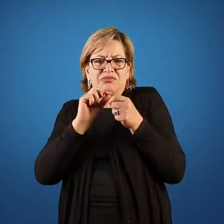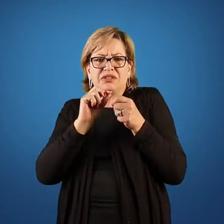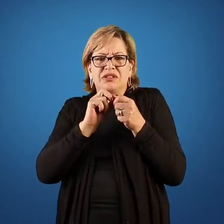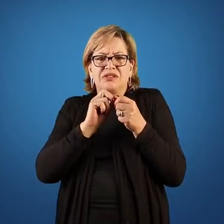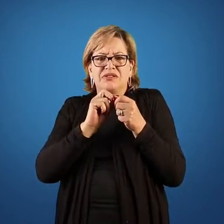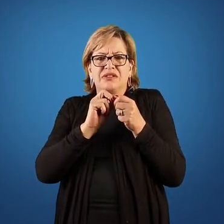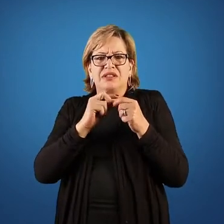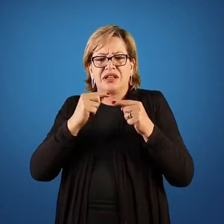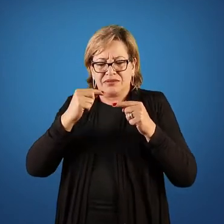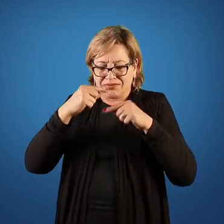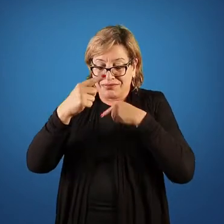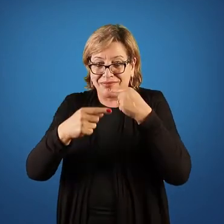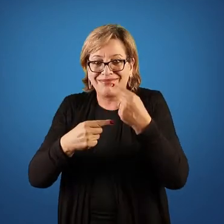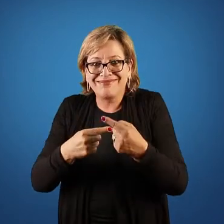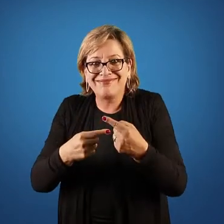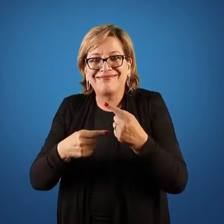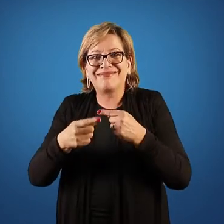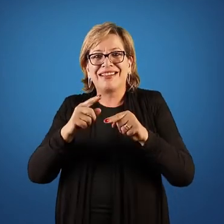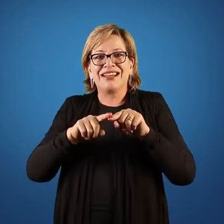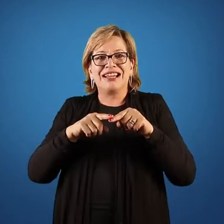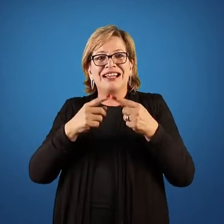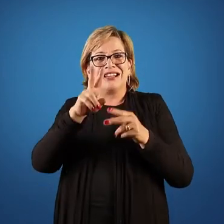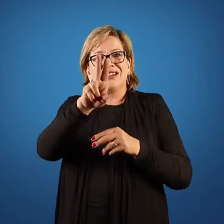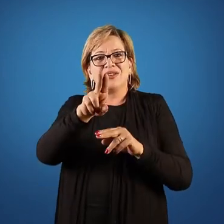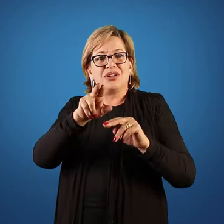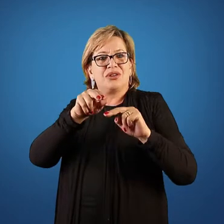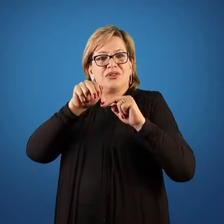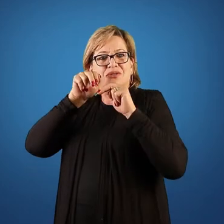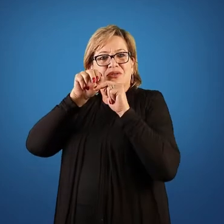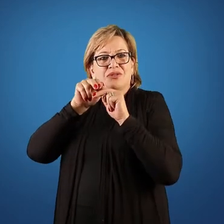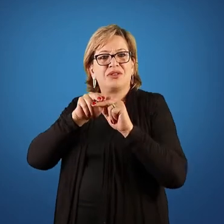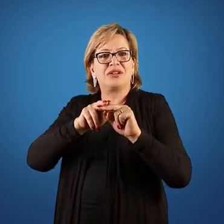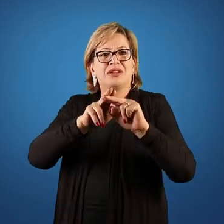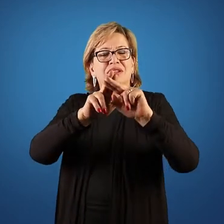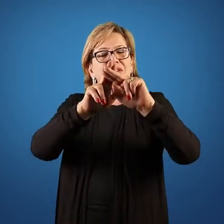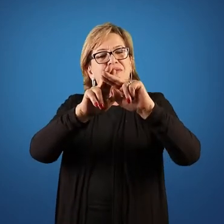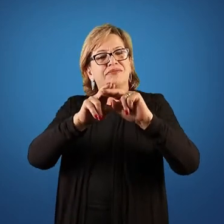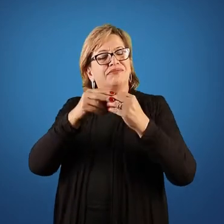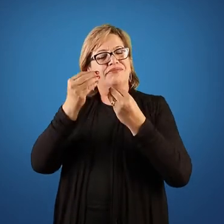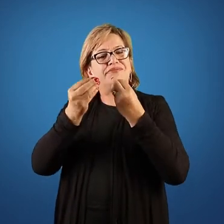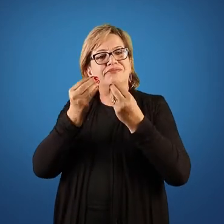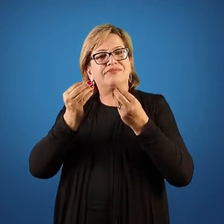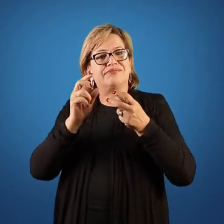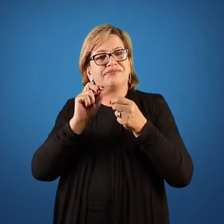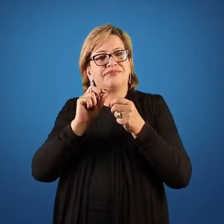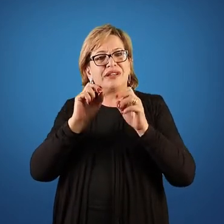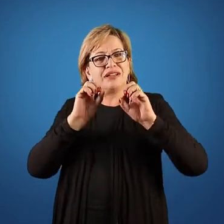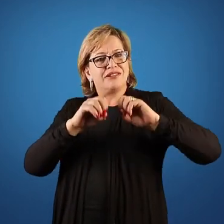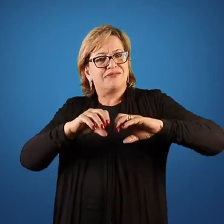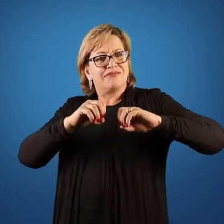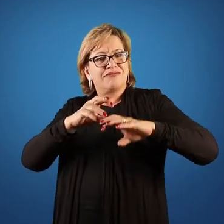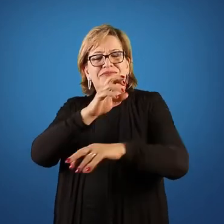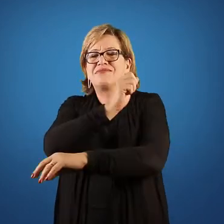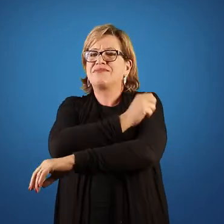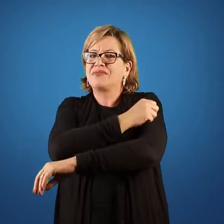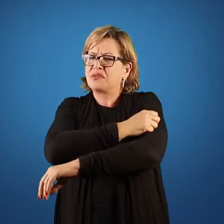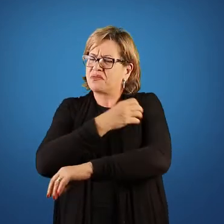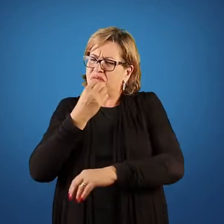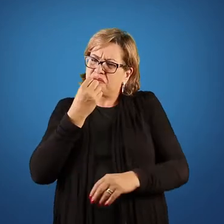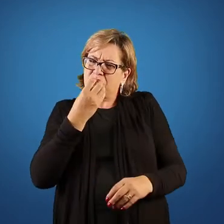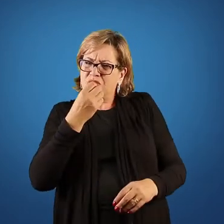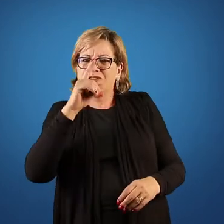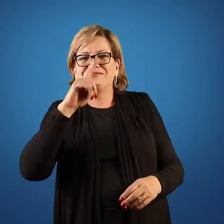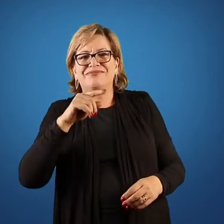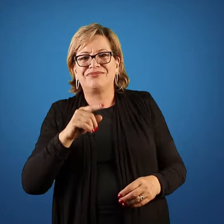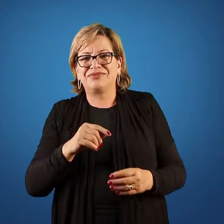de cabeça para baixo aqui, mas esse balanço ou um trapézio mais baixo para trabalhar com os alunos é